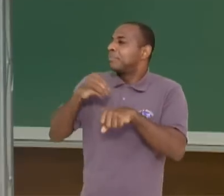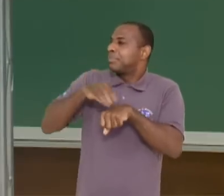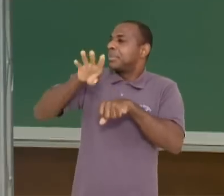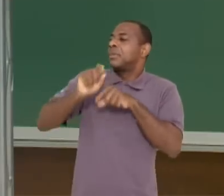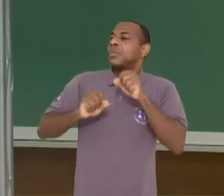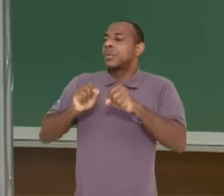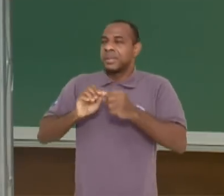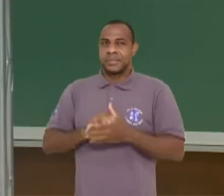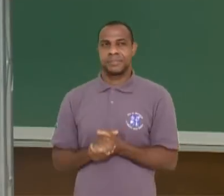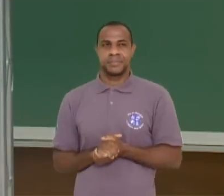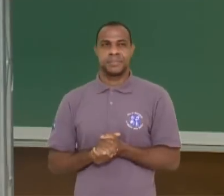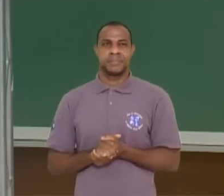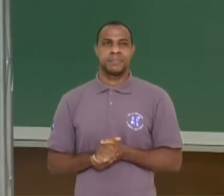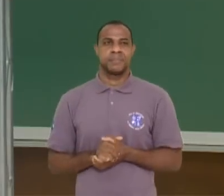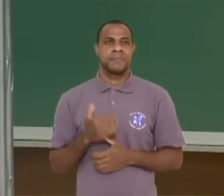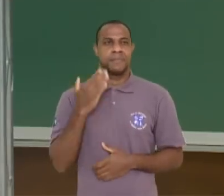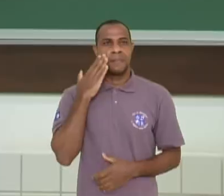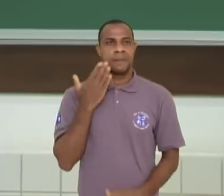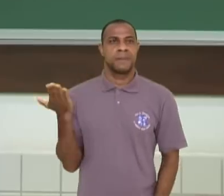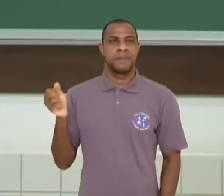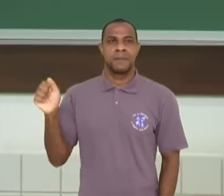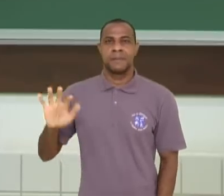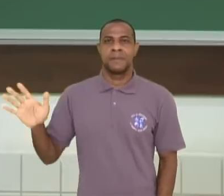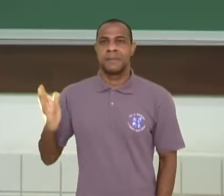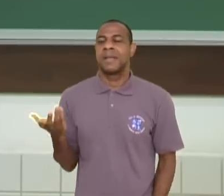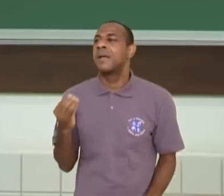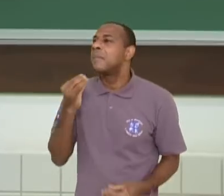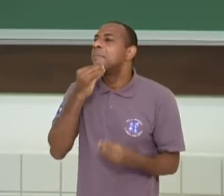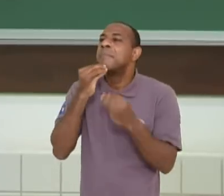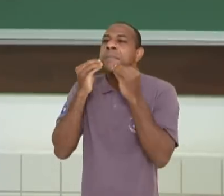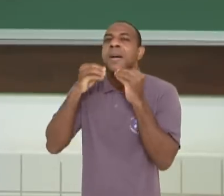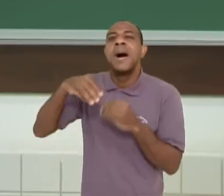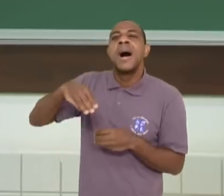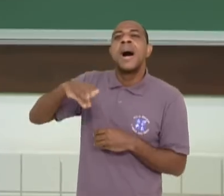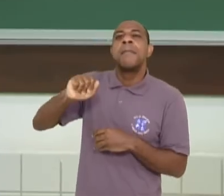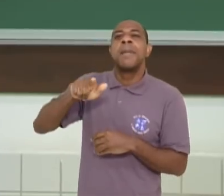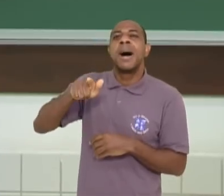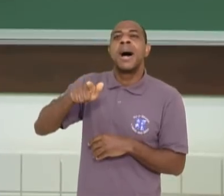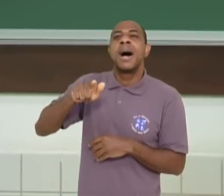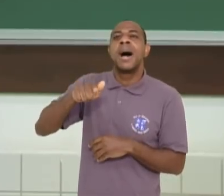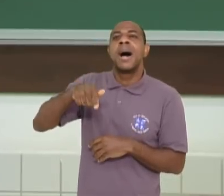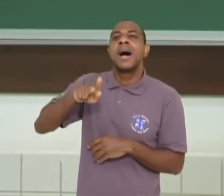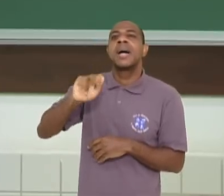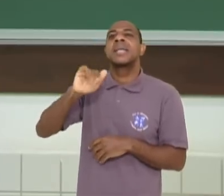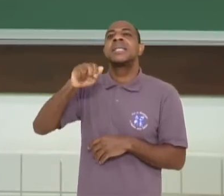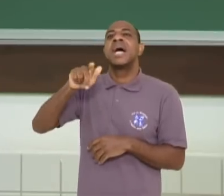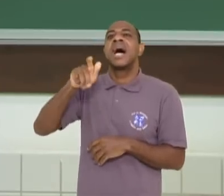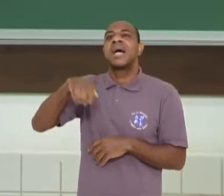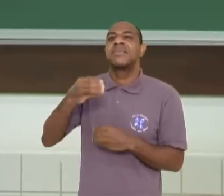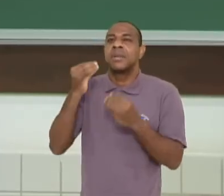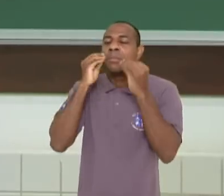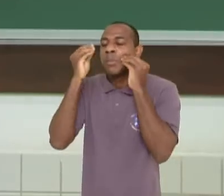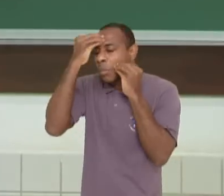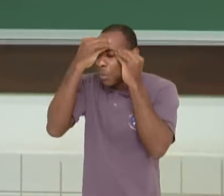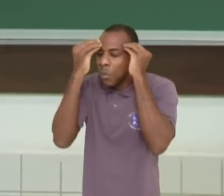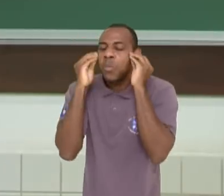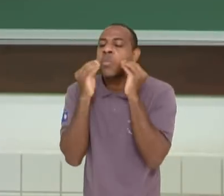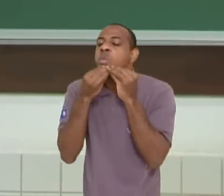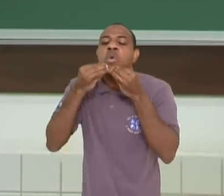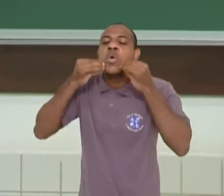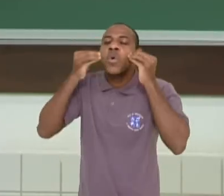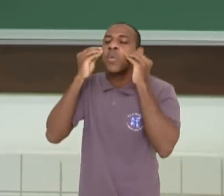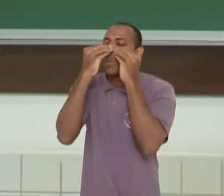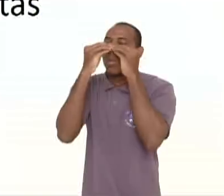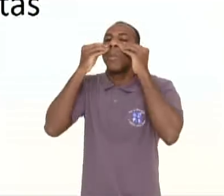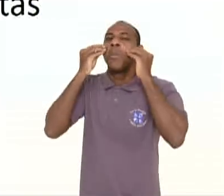né? Então tem toda essa situação também de maquiagens utilizadas, exploradas, né, na mímica. Então dentro